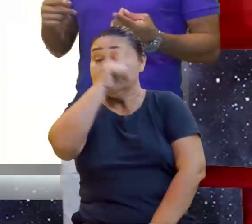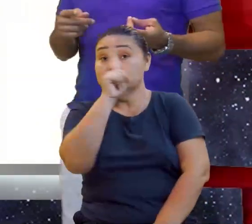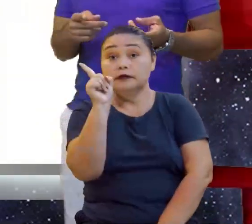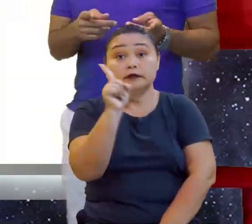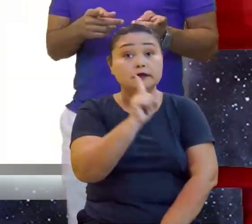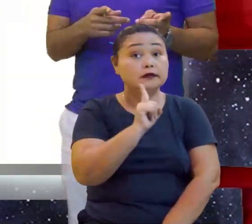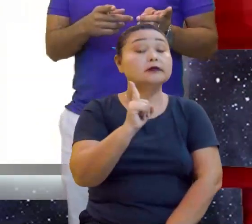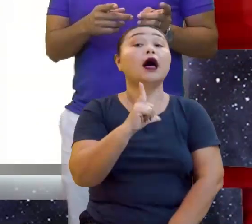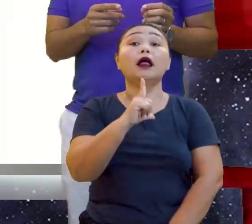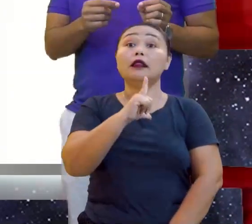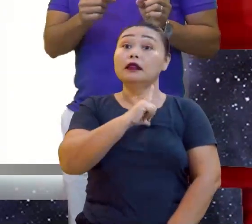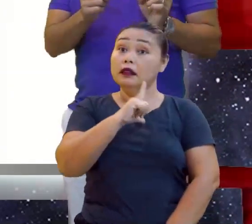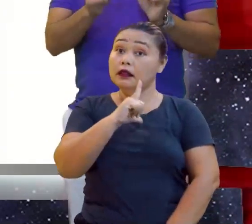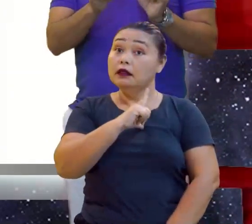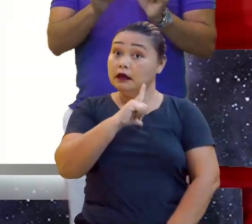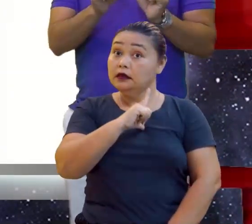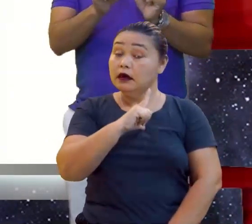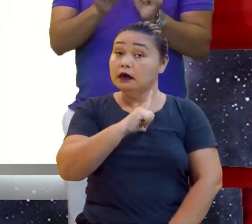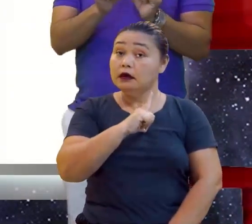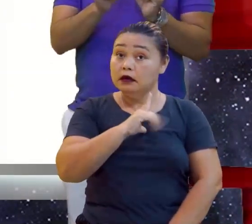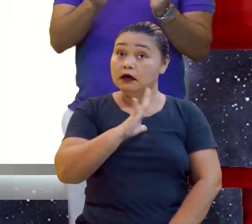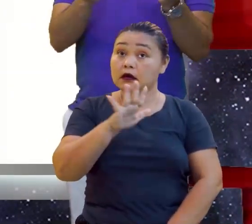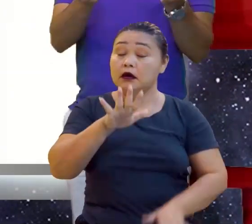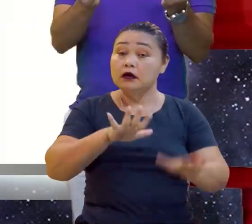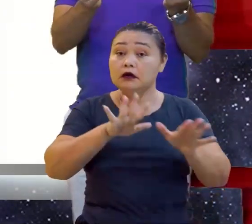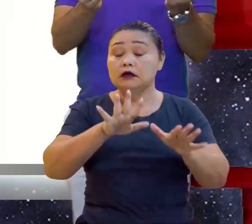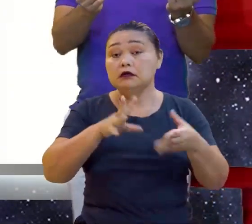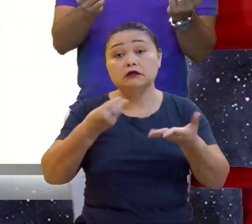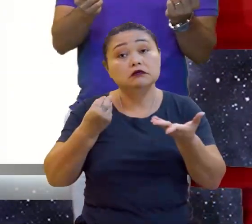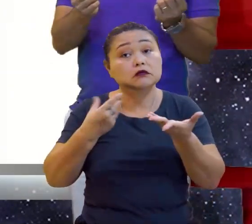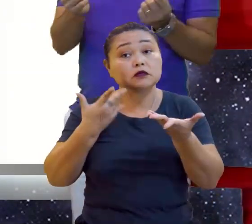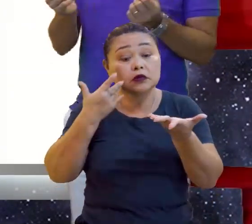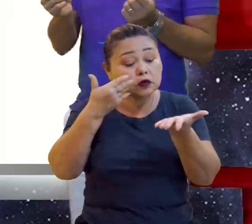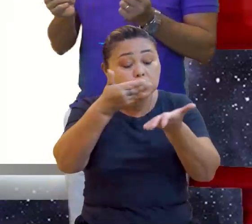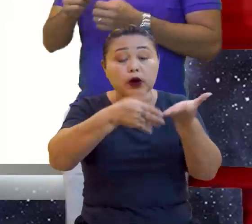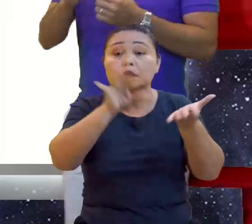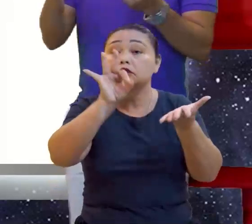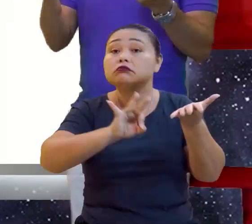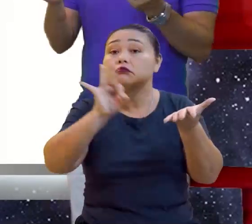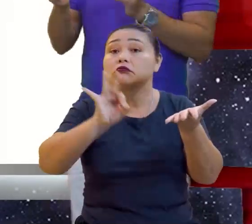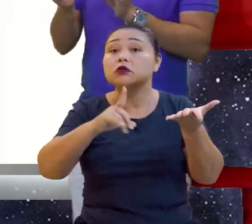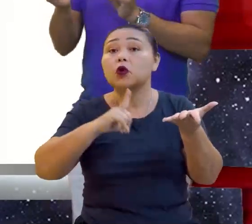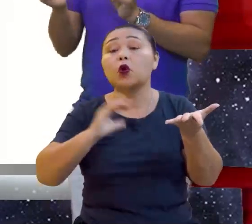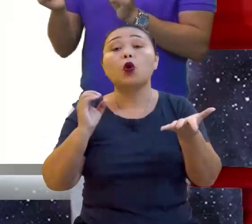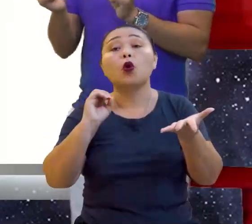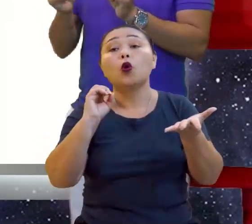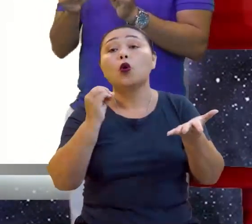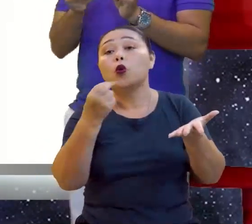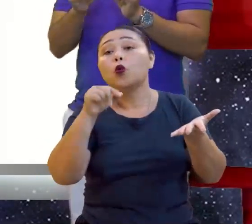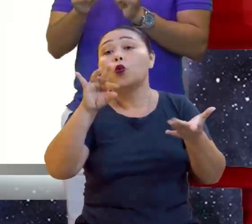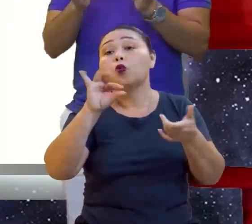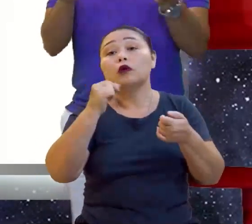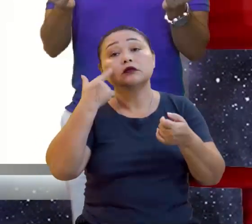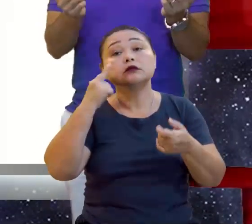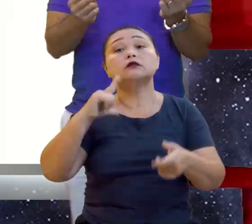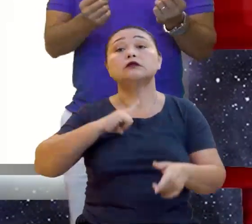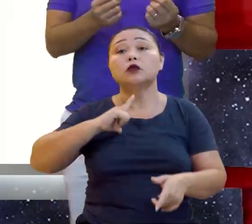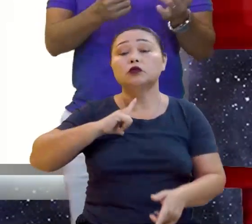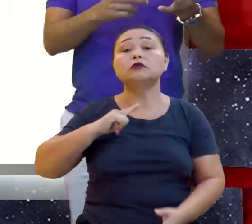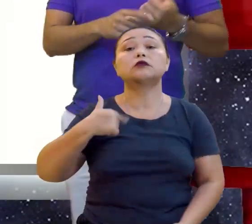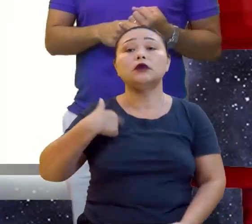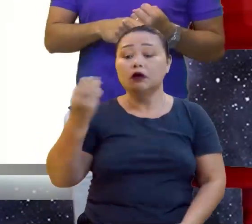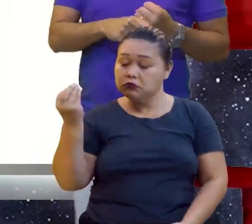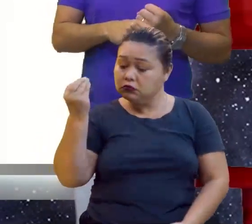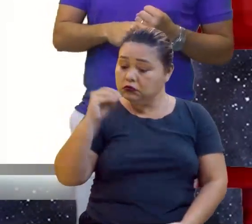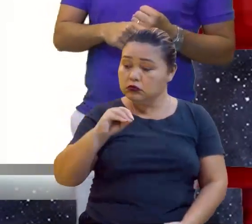Até tem umas fórmulas, né? Que, assim, nem são dados como estatística. Por exemplo, outros, esse gráfico não trouxe, mas nós temos outros, que